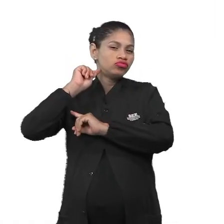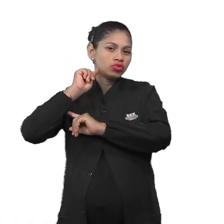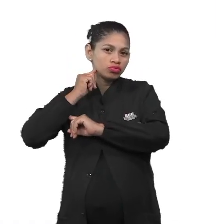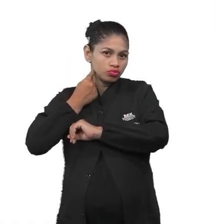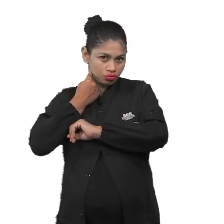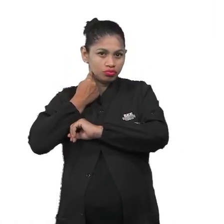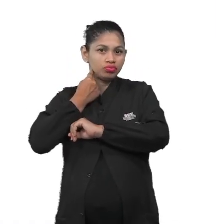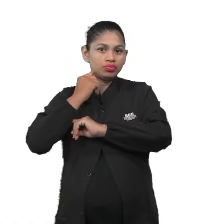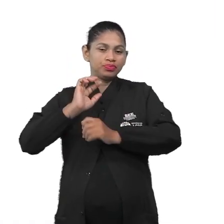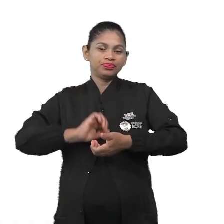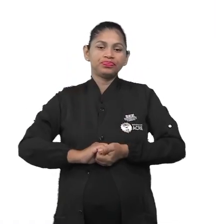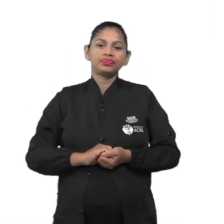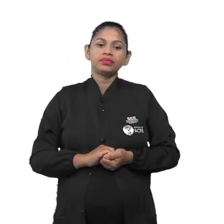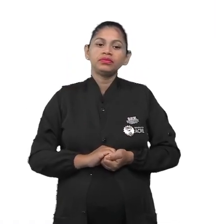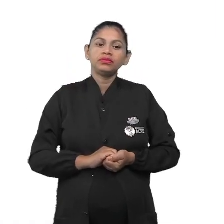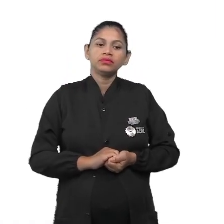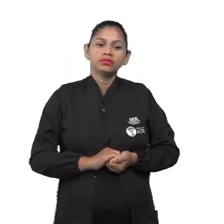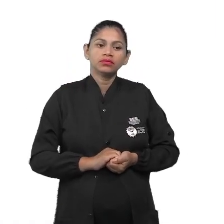sanitários.